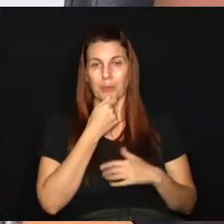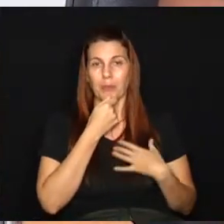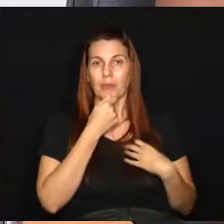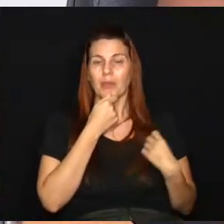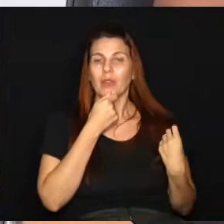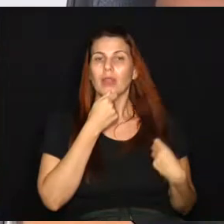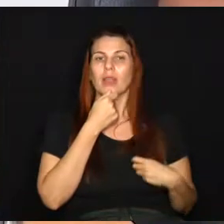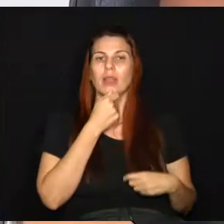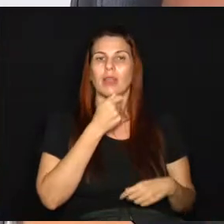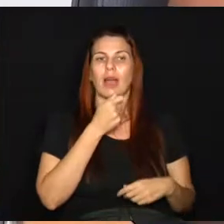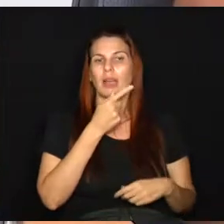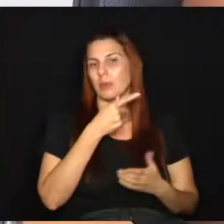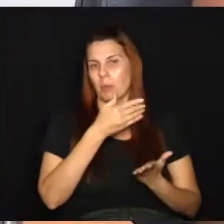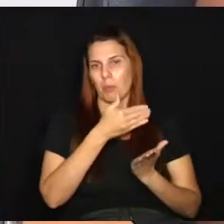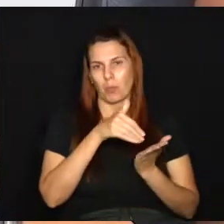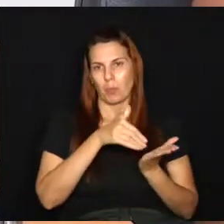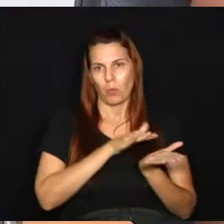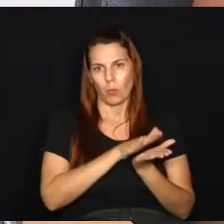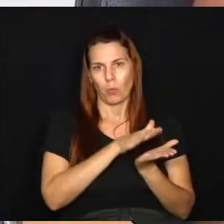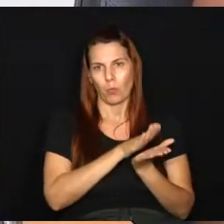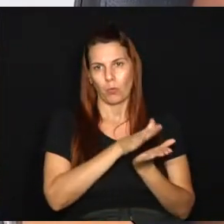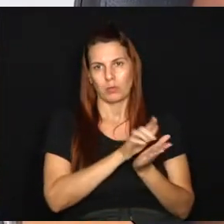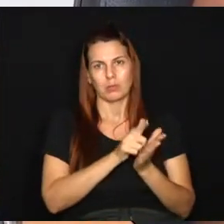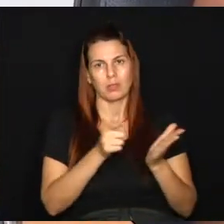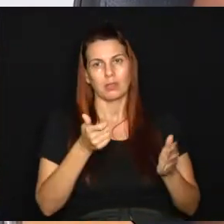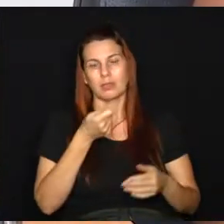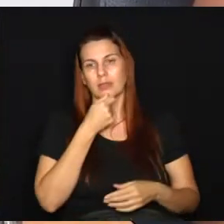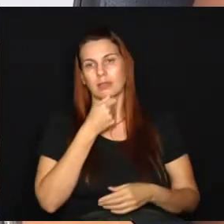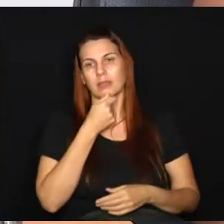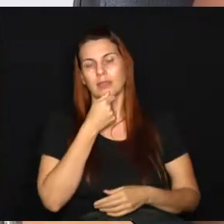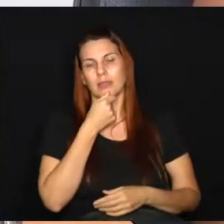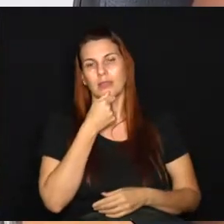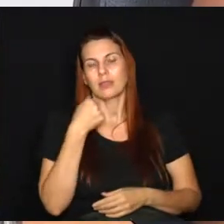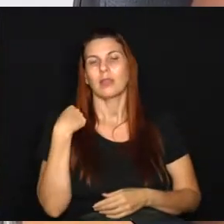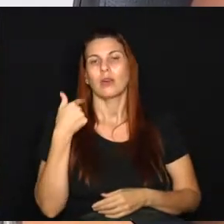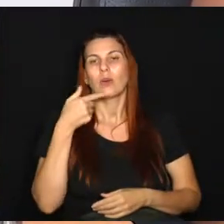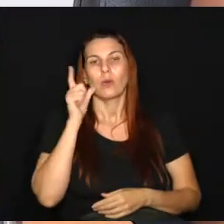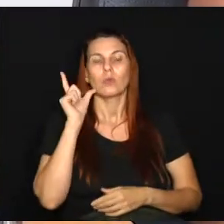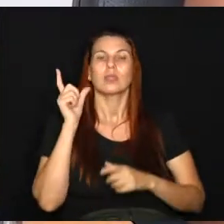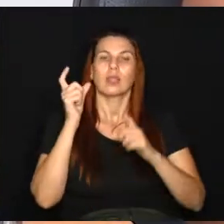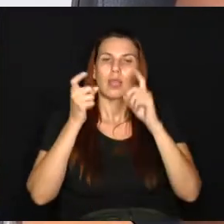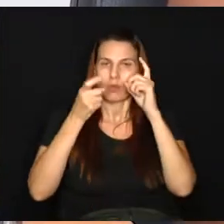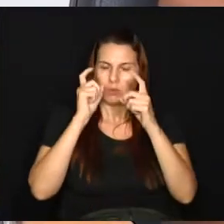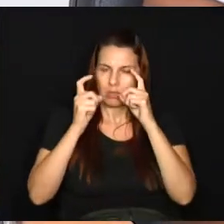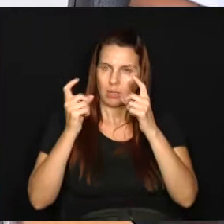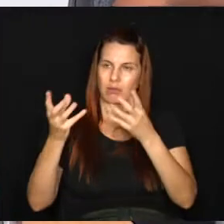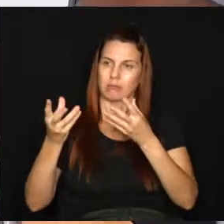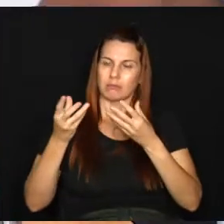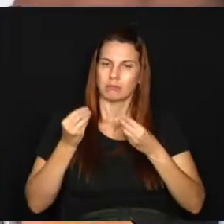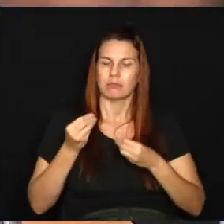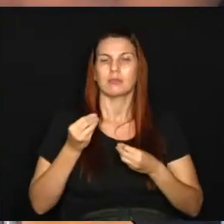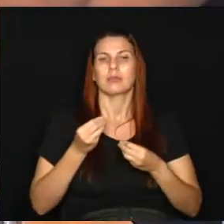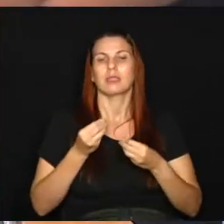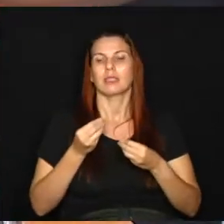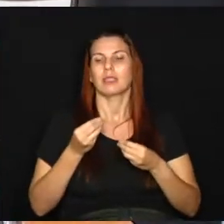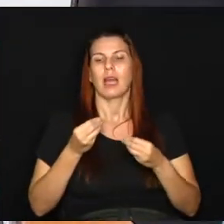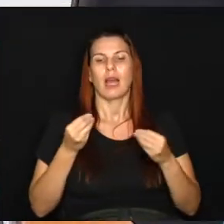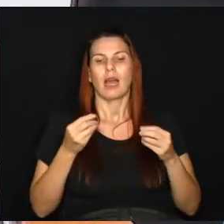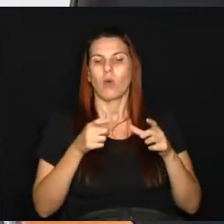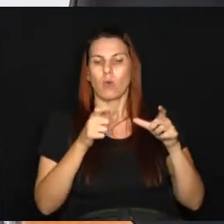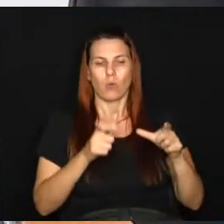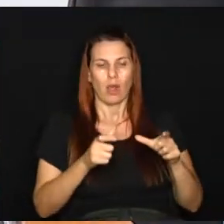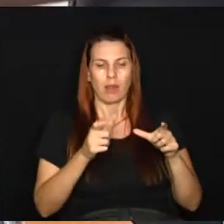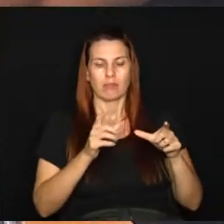no Diário Oficial, né, que a gente foi chamado ontem para a reunião, que a gente vai receber, não vamos mais ser desapropriados, vamos